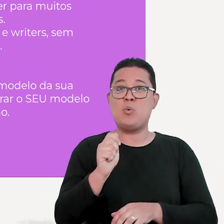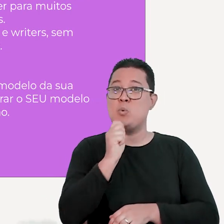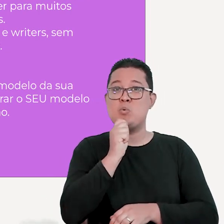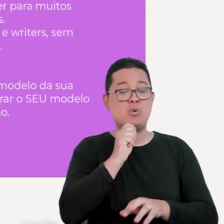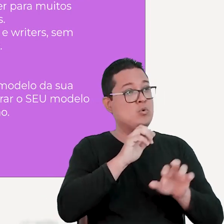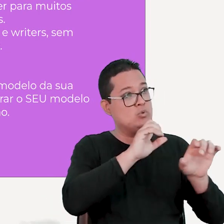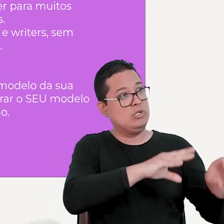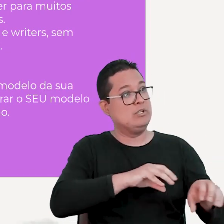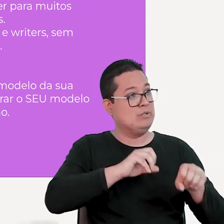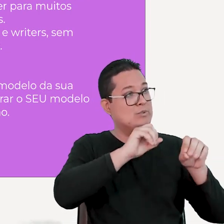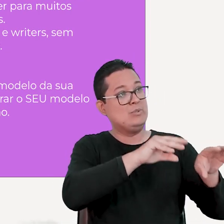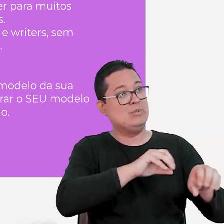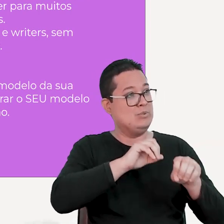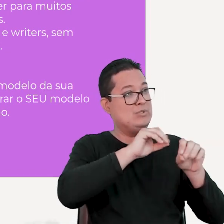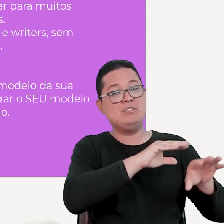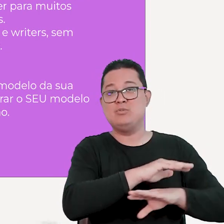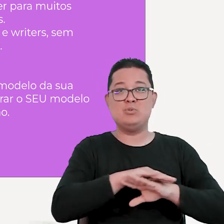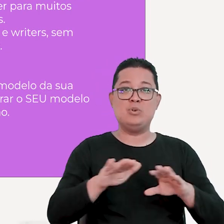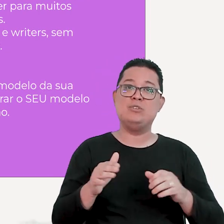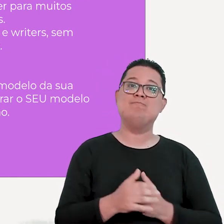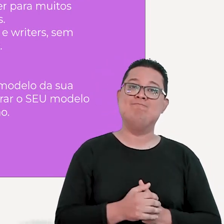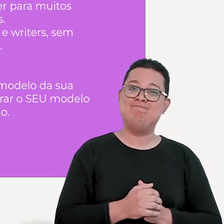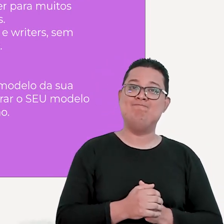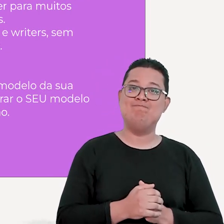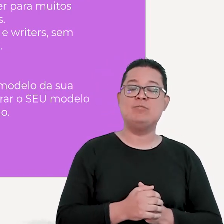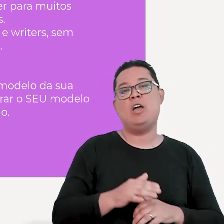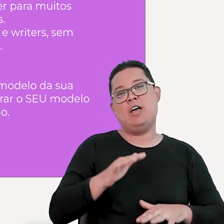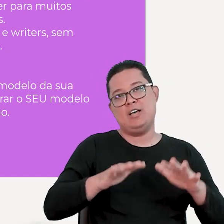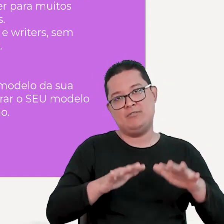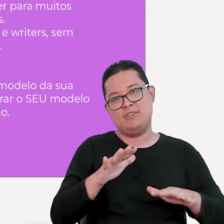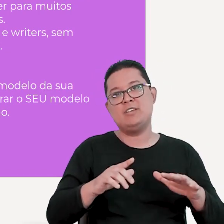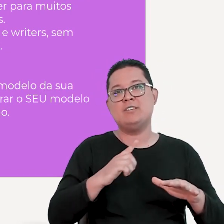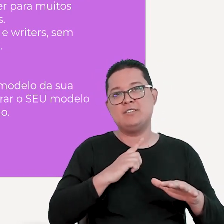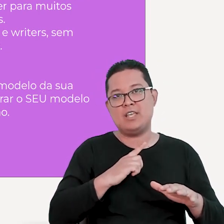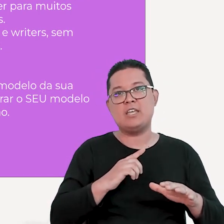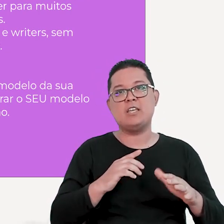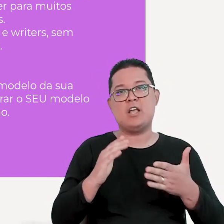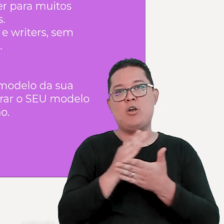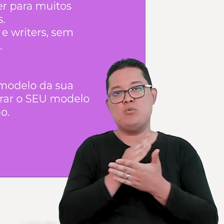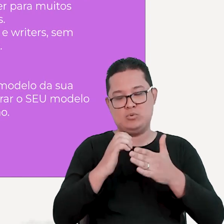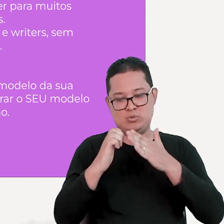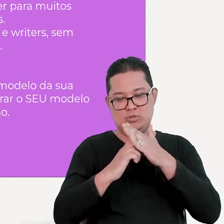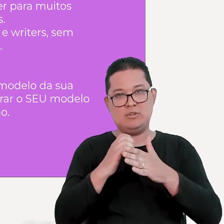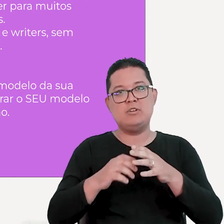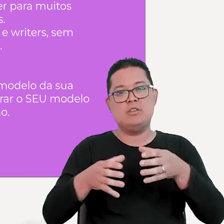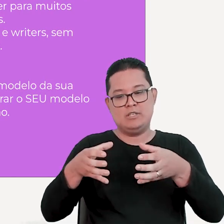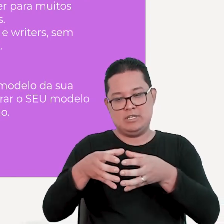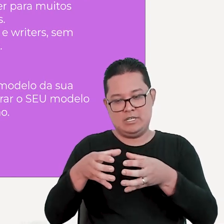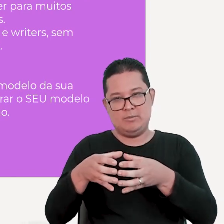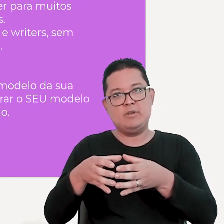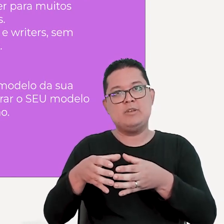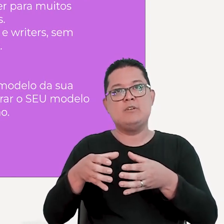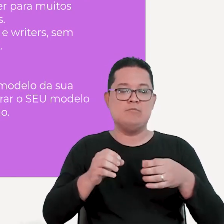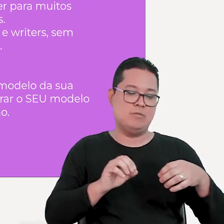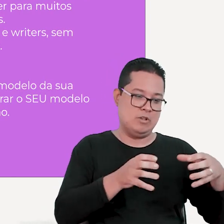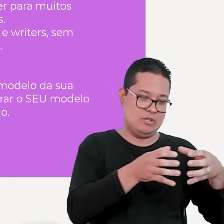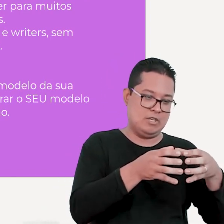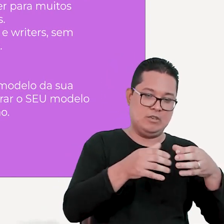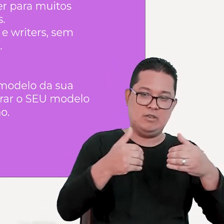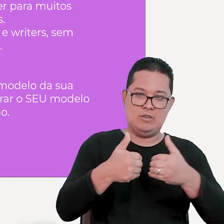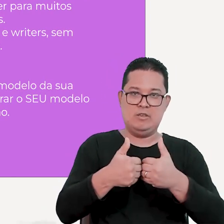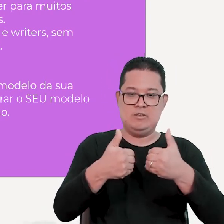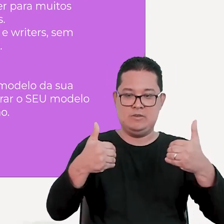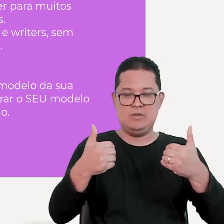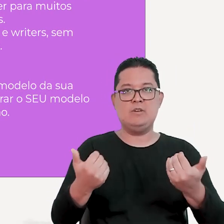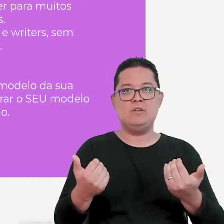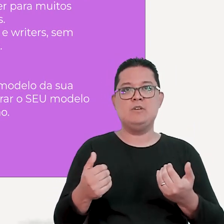realidade onde há uma equipe de design e há uma equipe de redatores. No entanto, a pesquisa é feita por essa dupla.